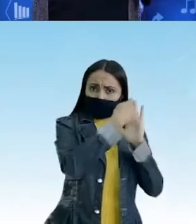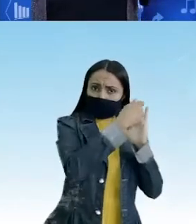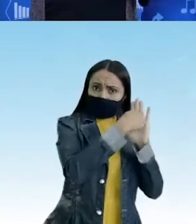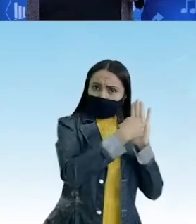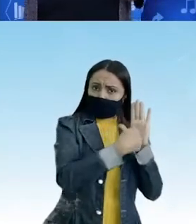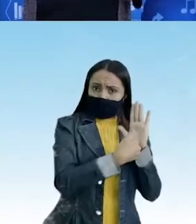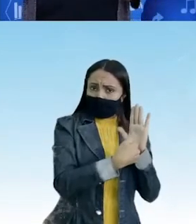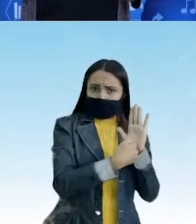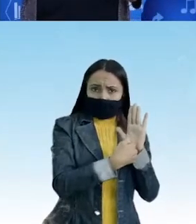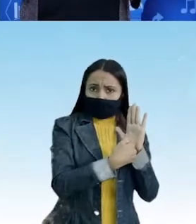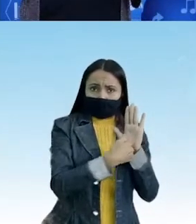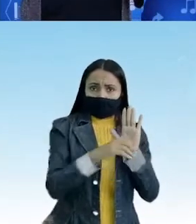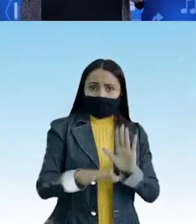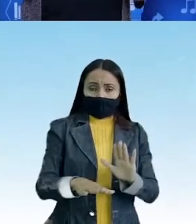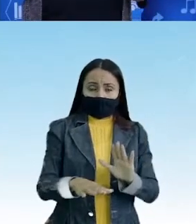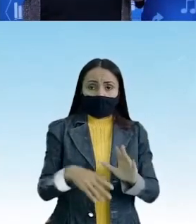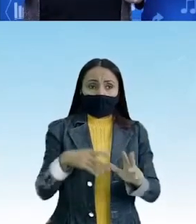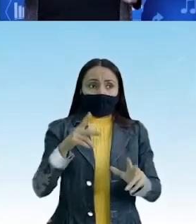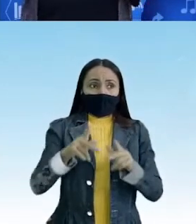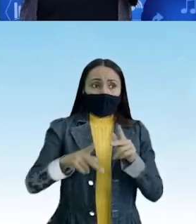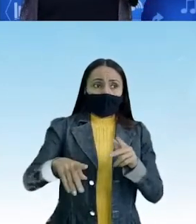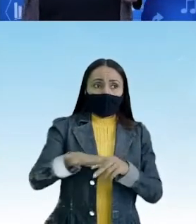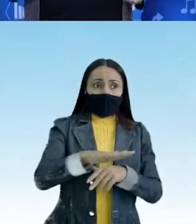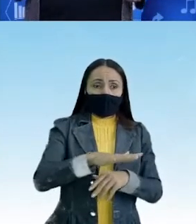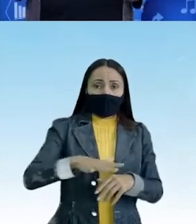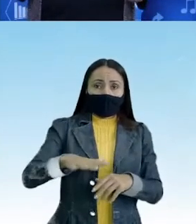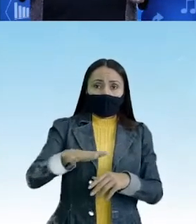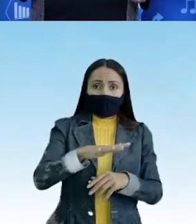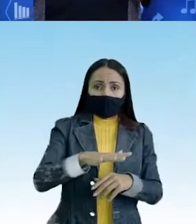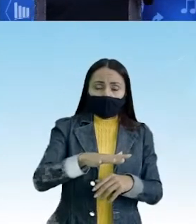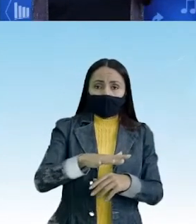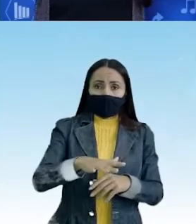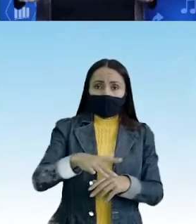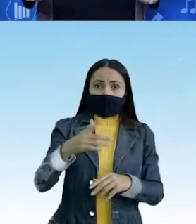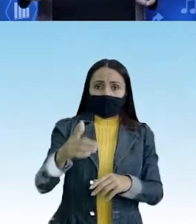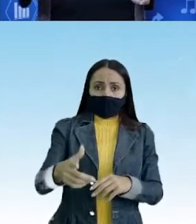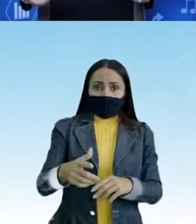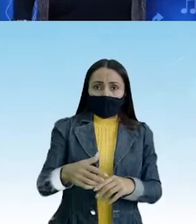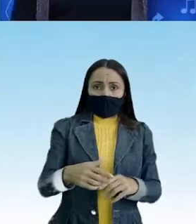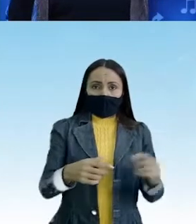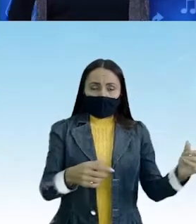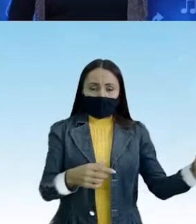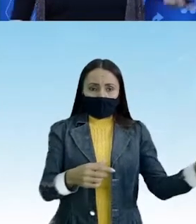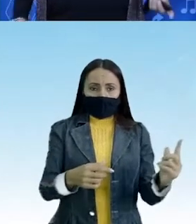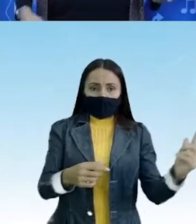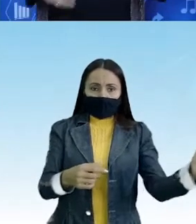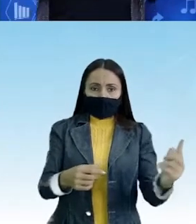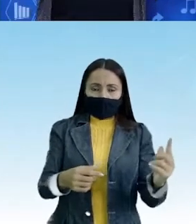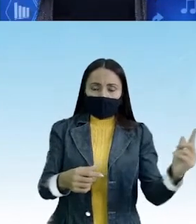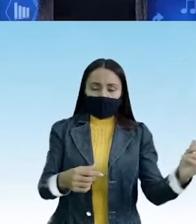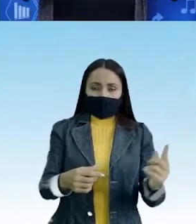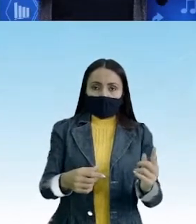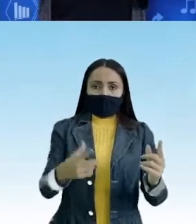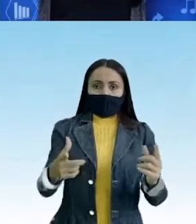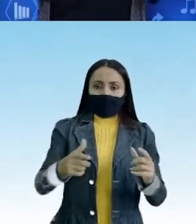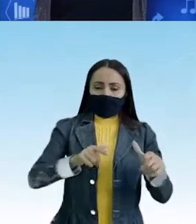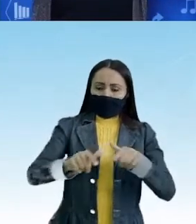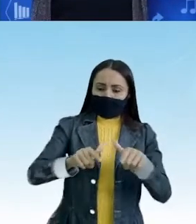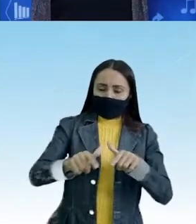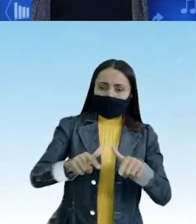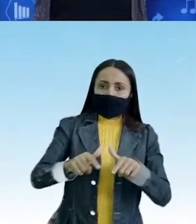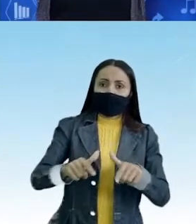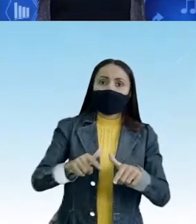O povo, era mais fácil trazer gente de fora para trabalhar e utilizar essa população que